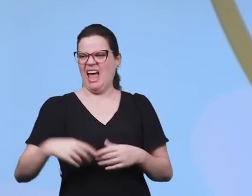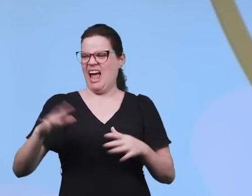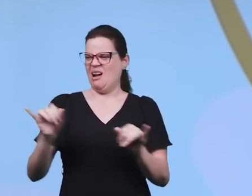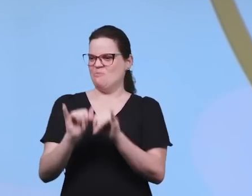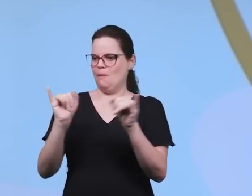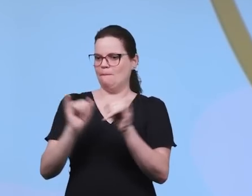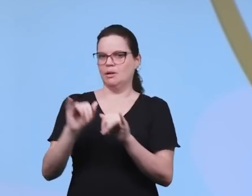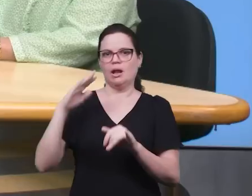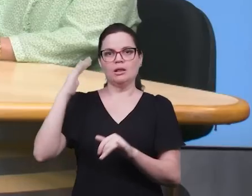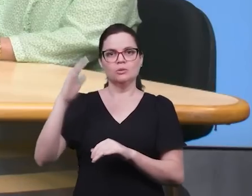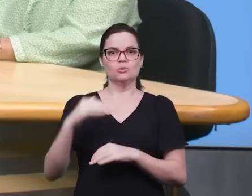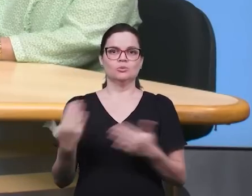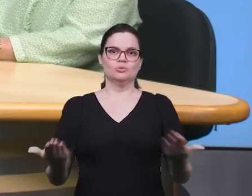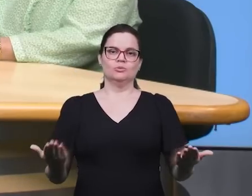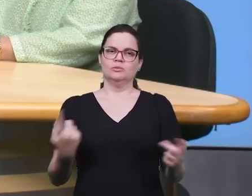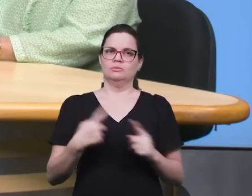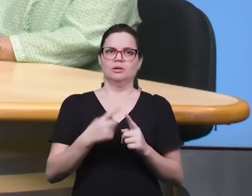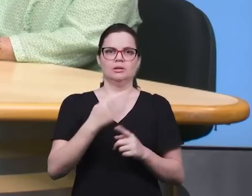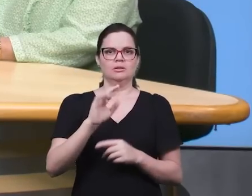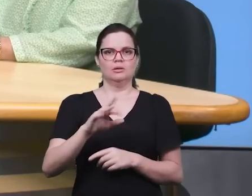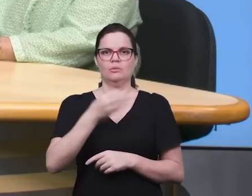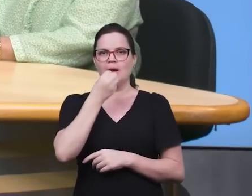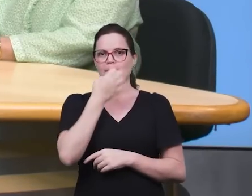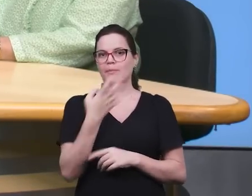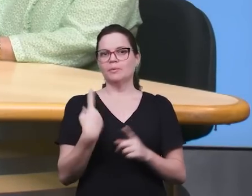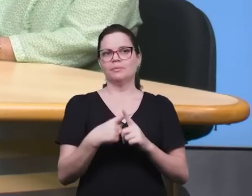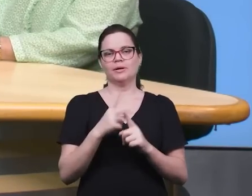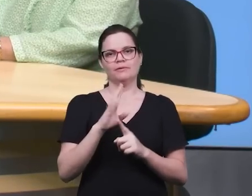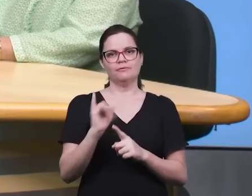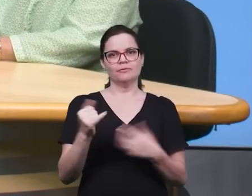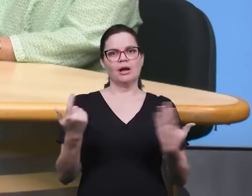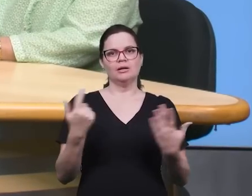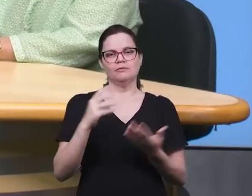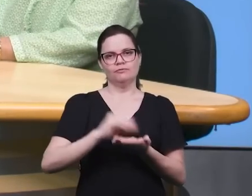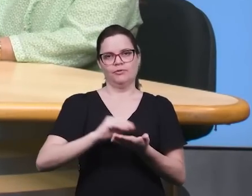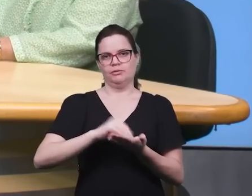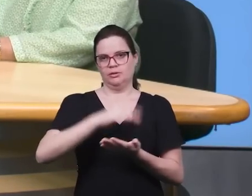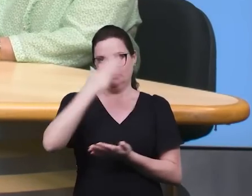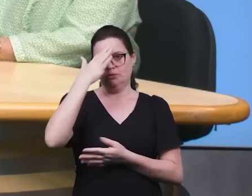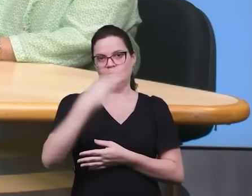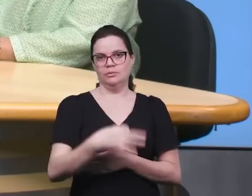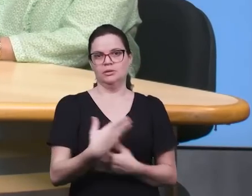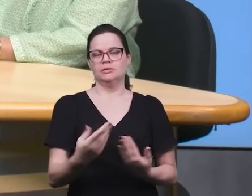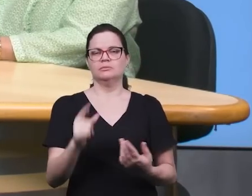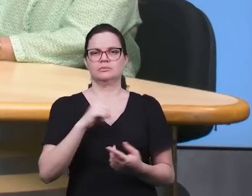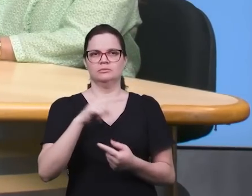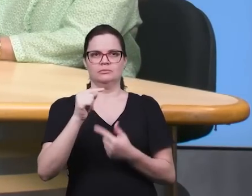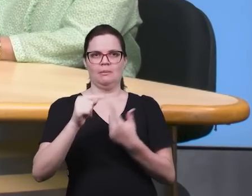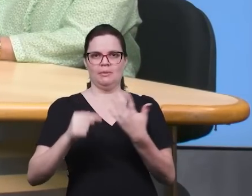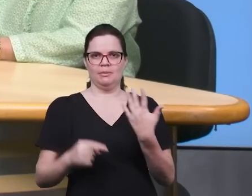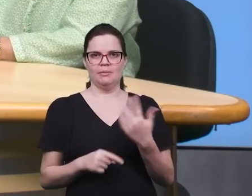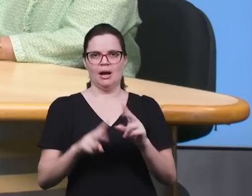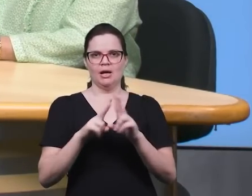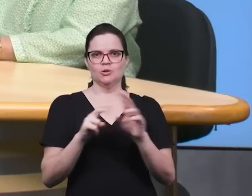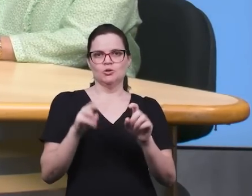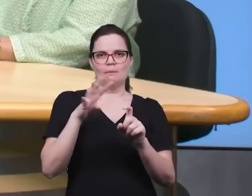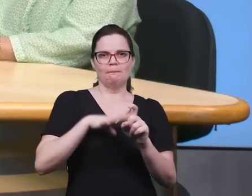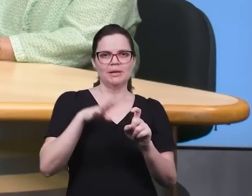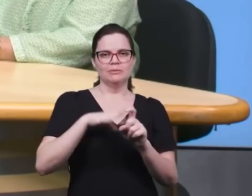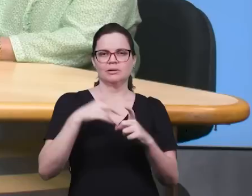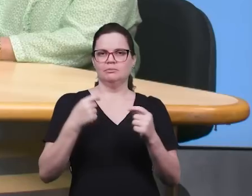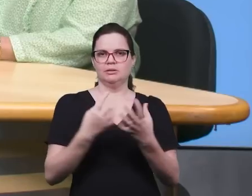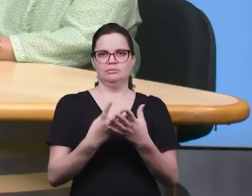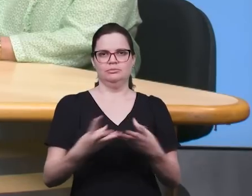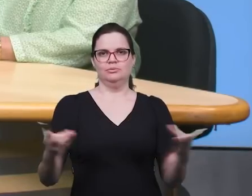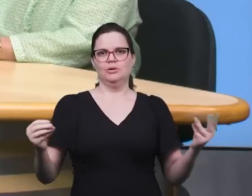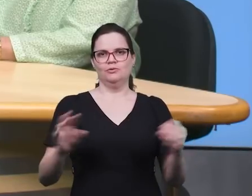já quebrando essa dinâmica que não é interessante, então a gente vai trazendo o entendimento. Então, há muitos fatores, na verdade, a serem desmistificados, né? Se